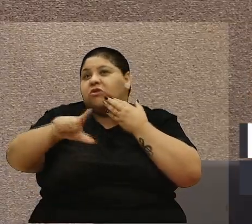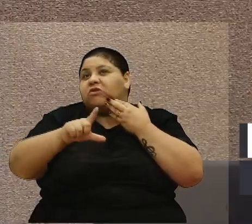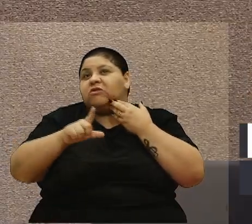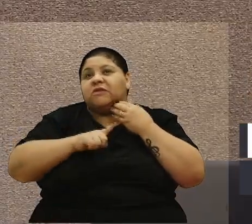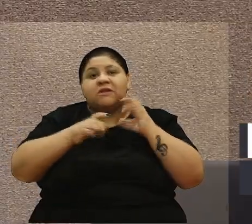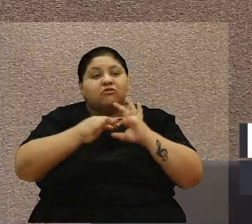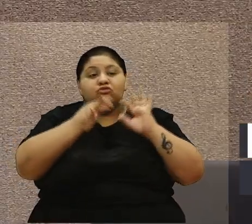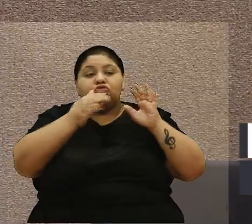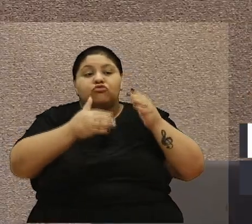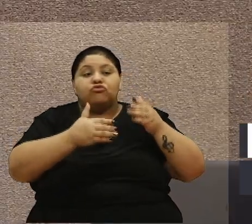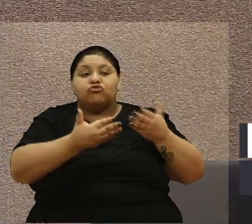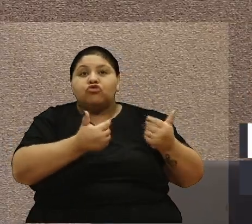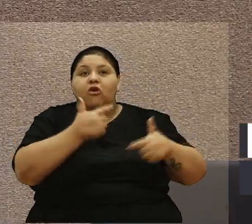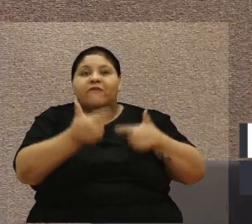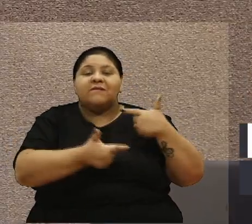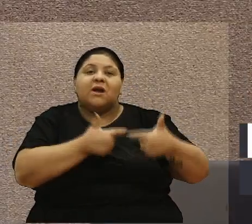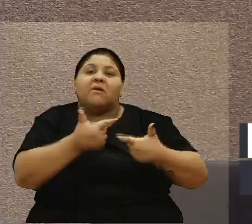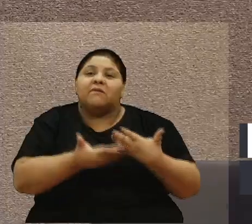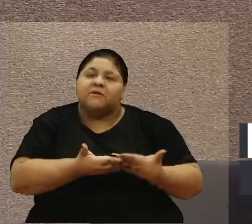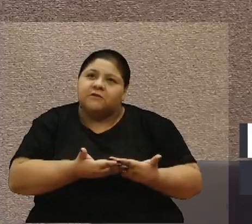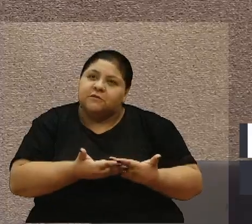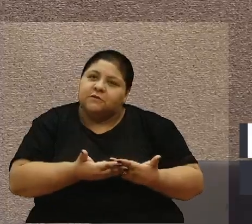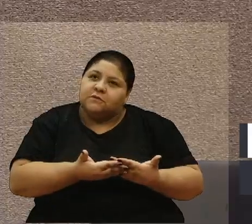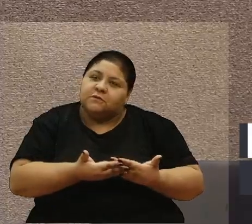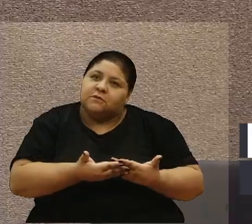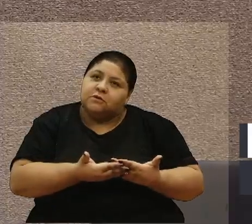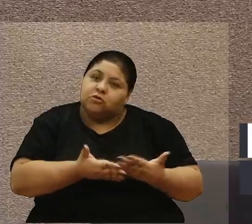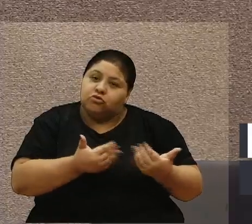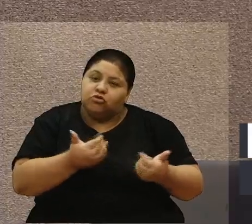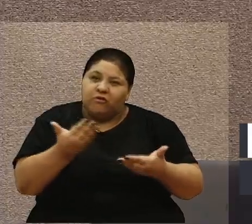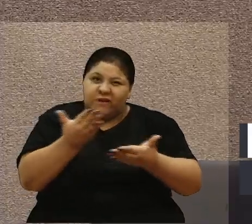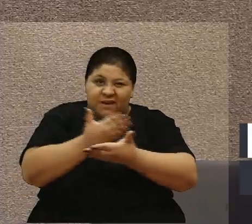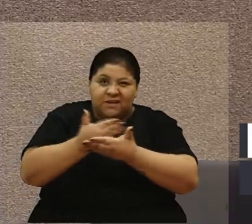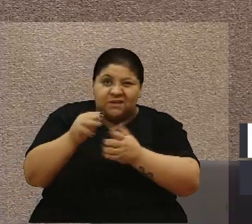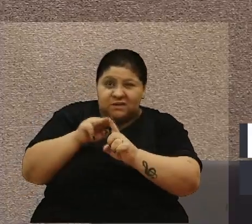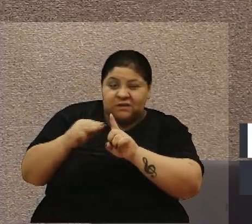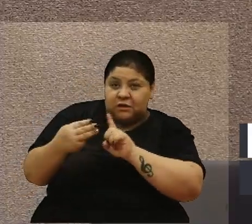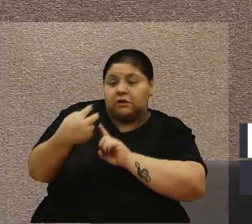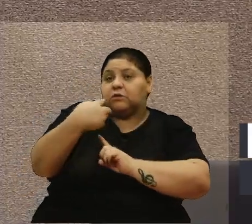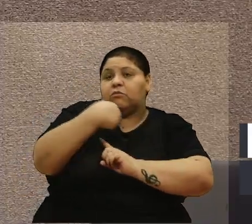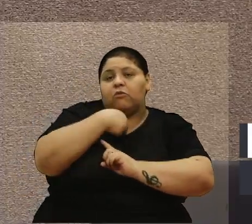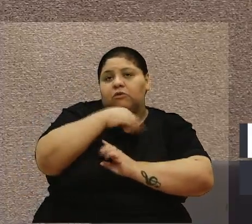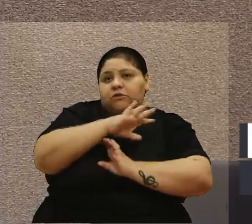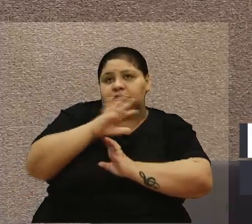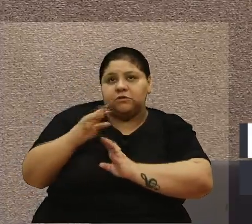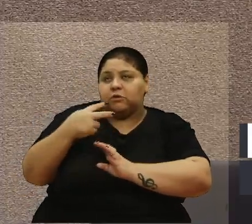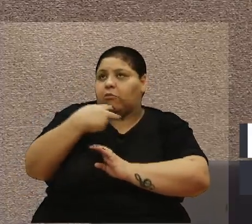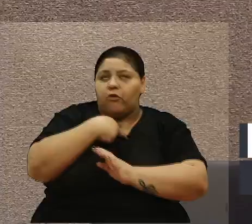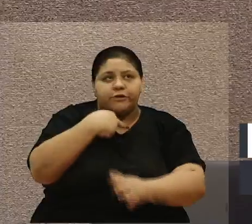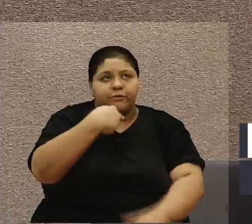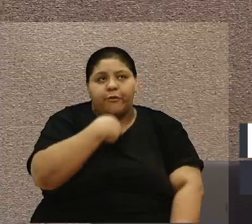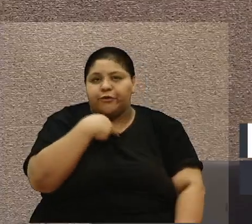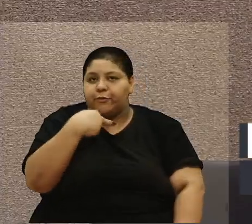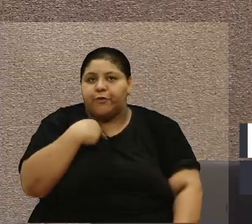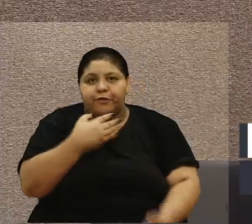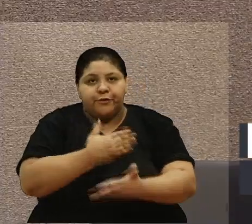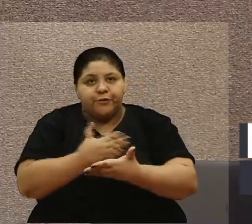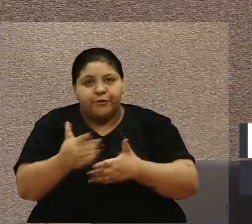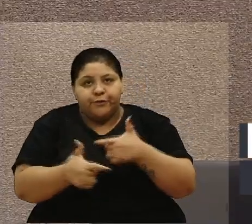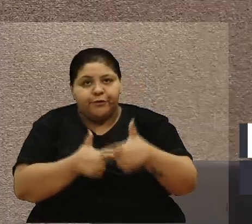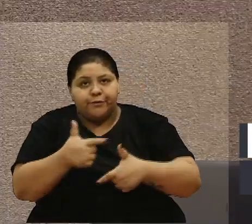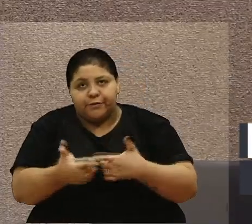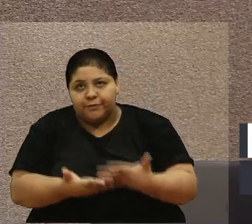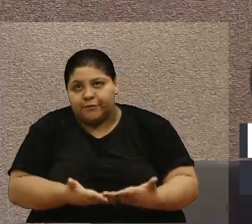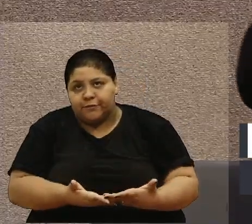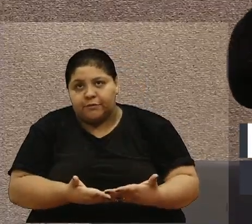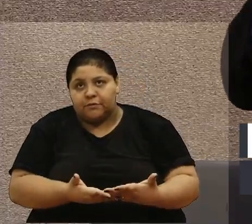nem o jovem trabalhar. O jovem quer iniciar no mercado de trabalho, não pode. Não pode, não pode. E aí, para o voto, presidente.